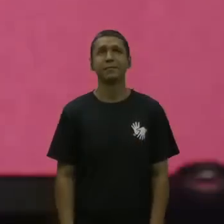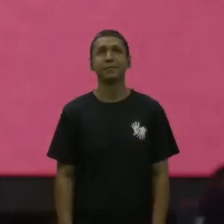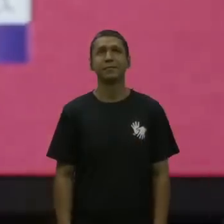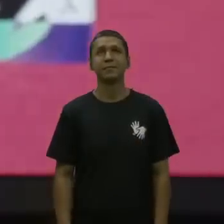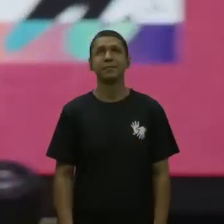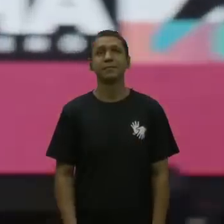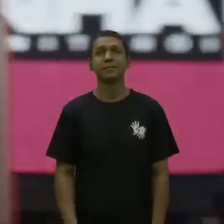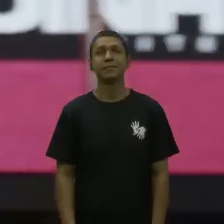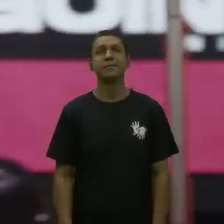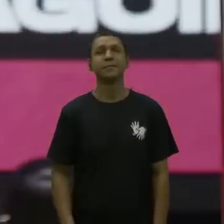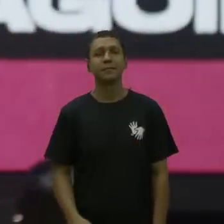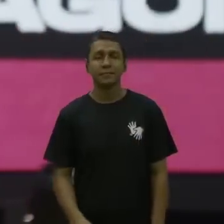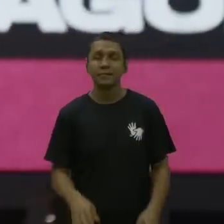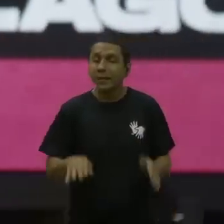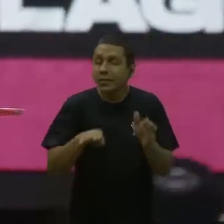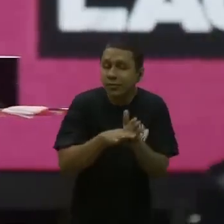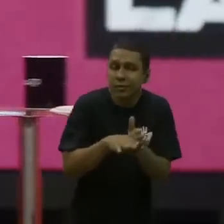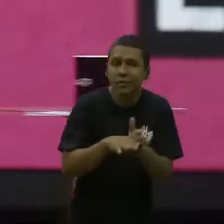Está chegando.